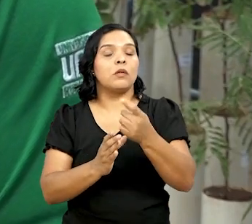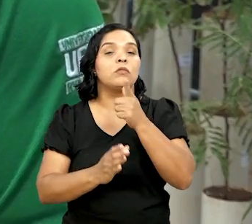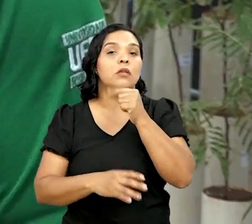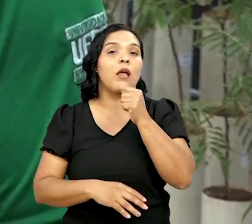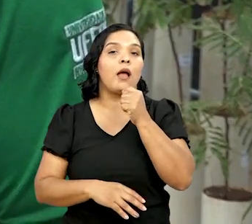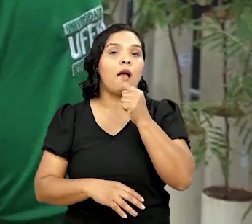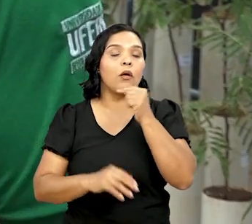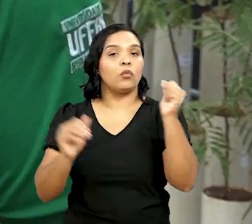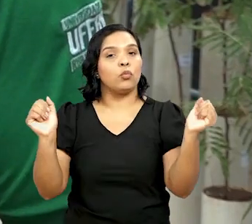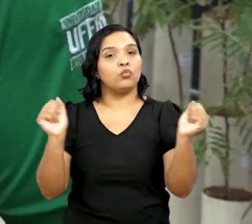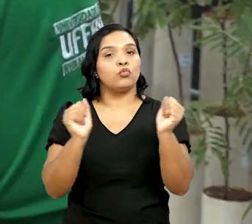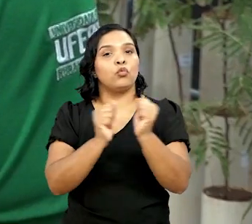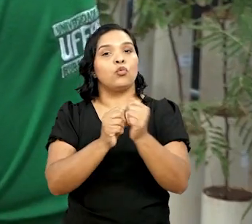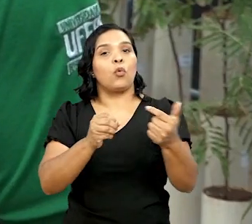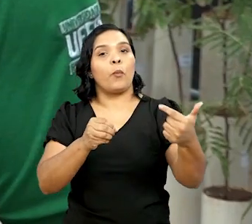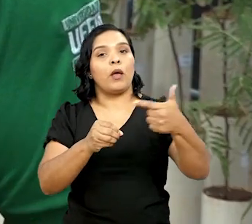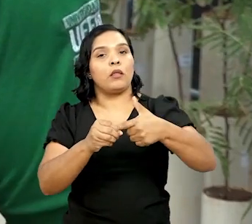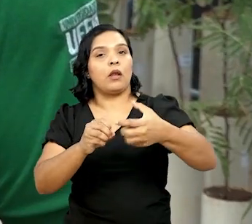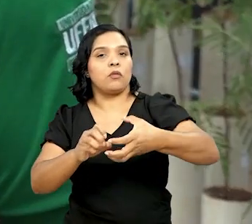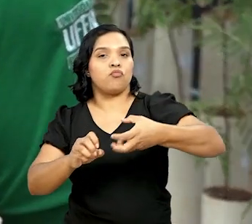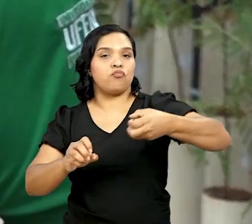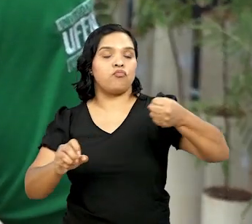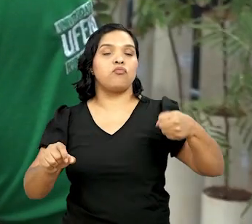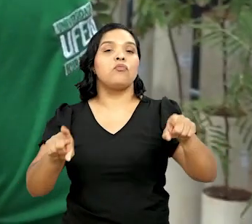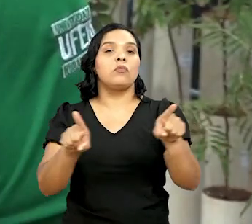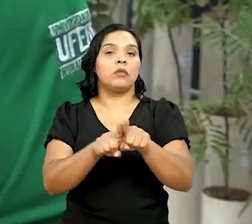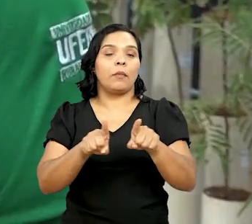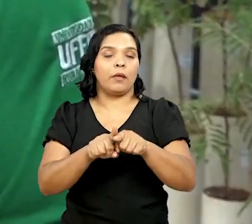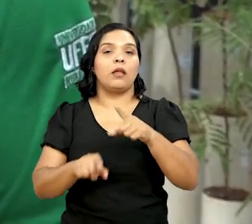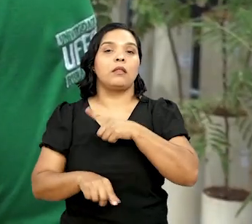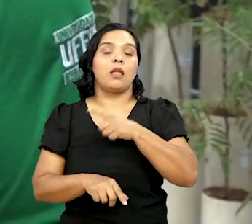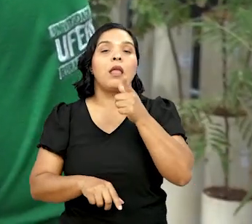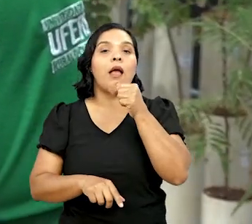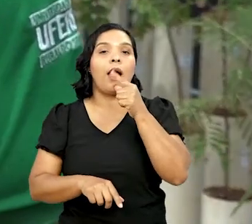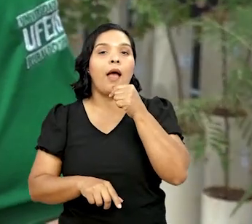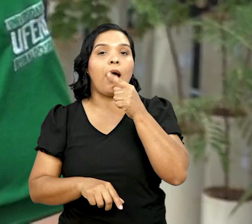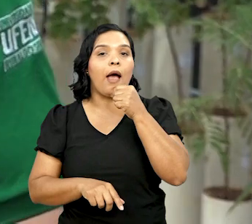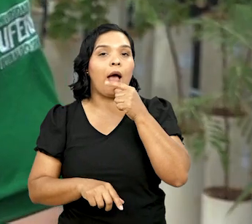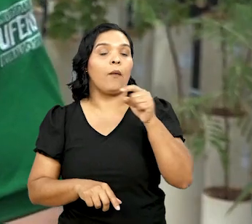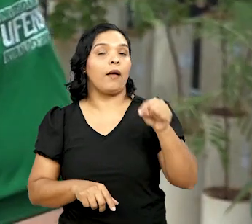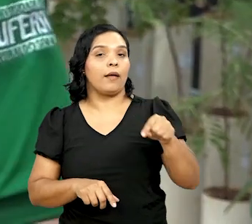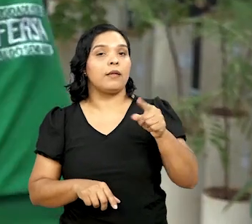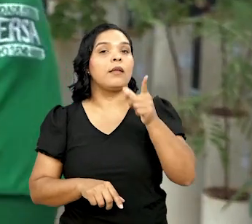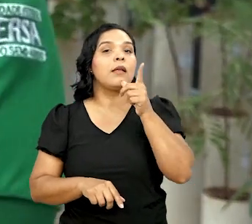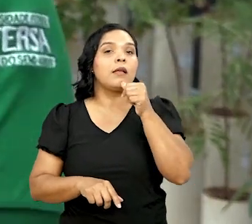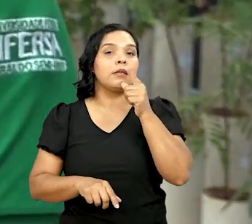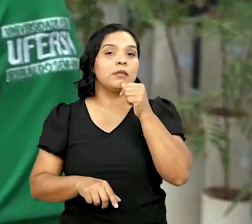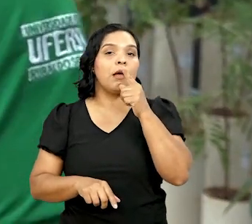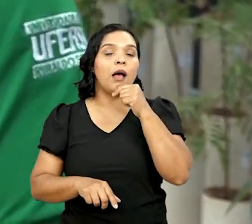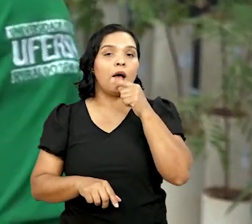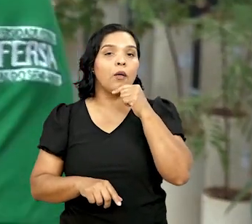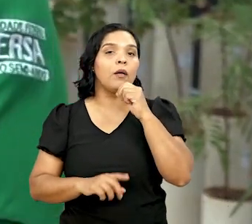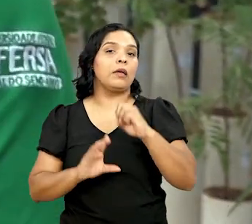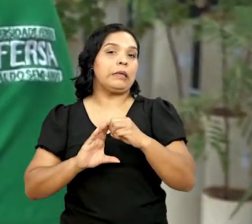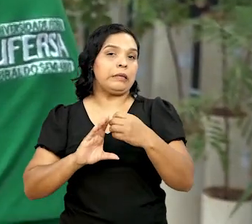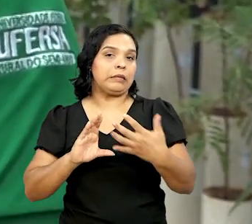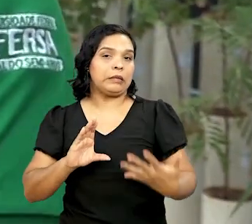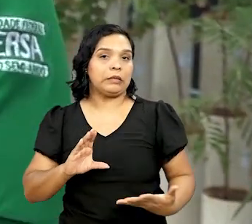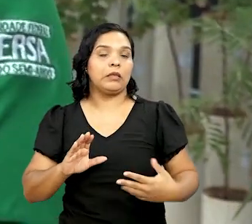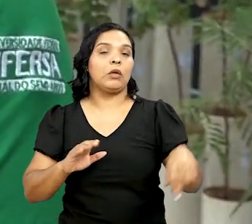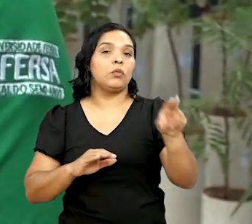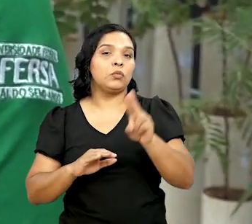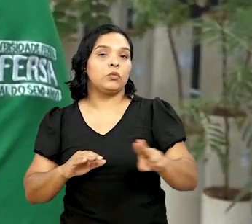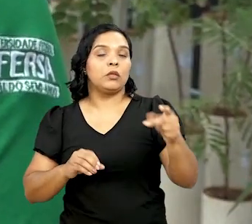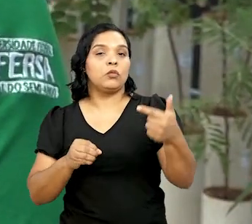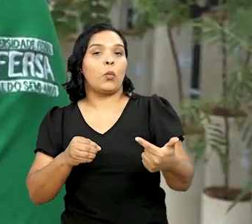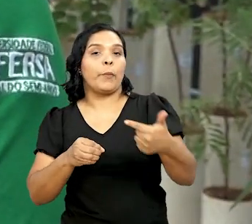produção enorme de água. Então, junto com o petróleo extraído, nós também temos água extraída, né? E essa água, que é classificada como